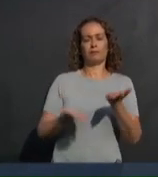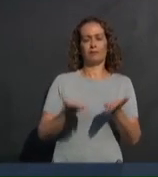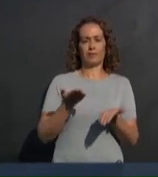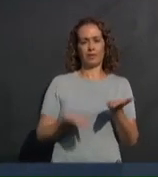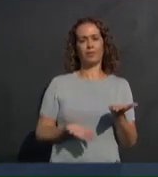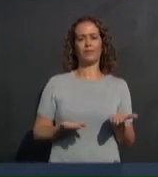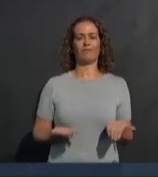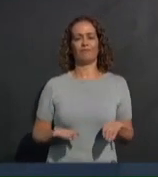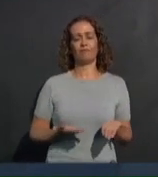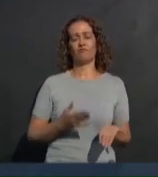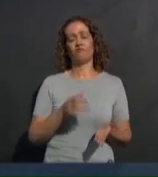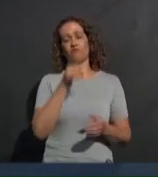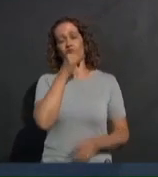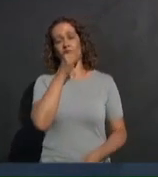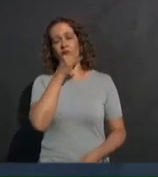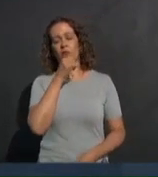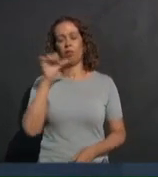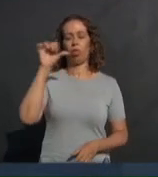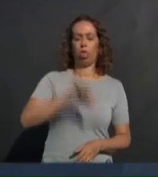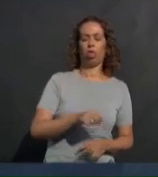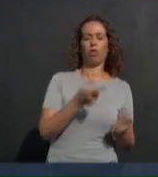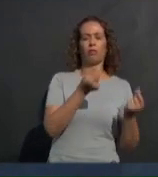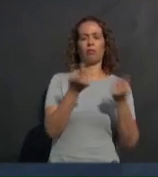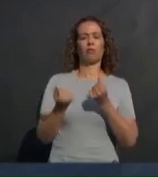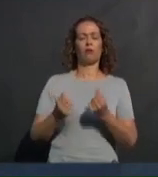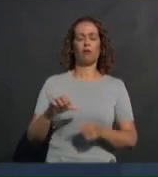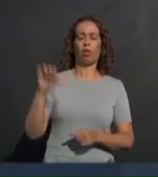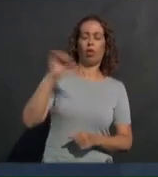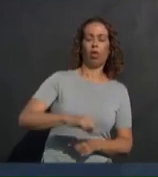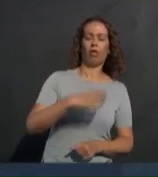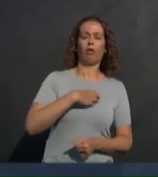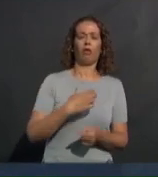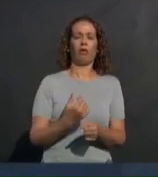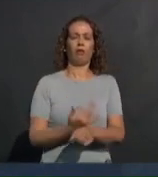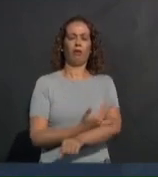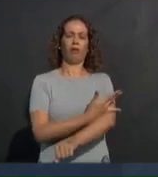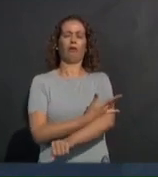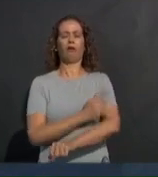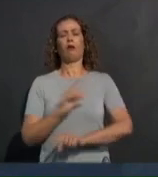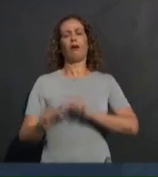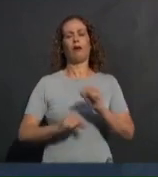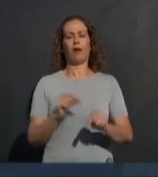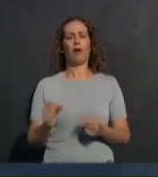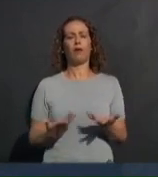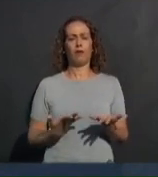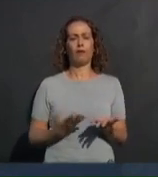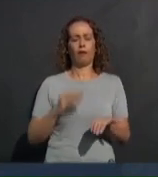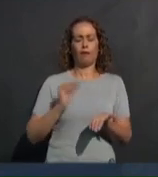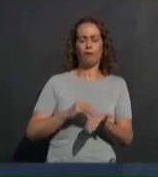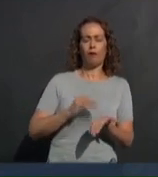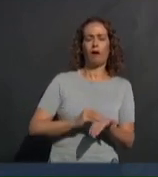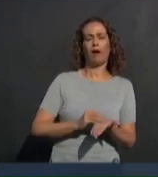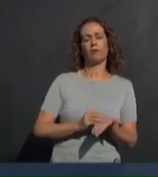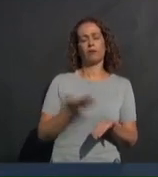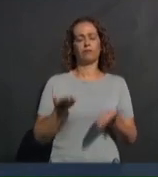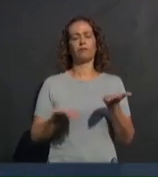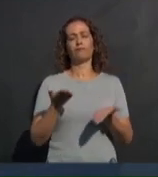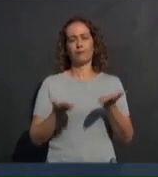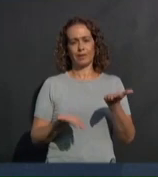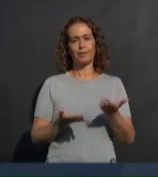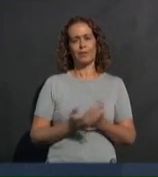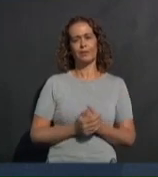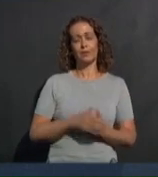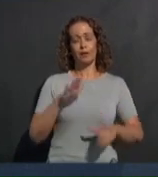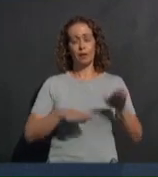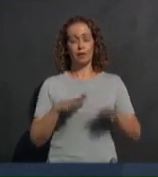Qualquer queda, queda financeira, queda emocional, qualquer queda teve um desequilíbrio antes, nem sempre nossa culpa, mas que teve